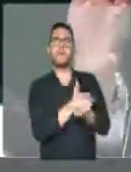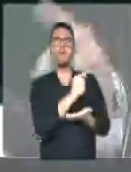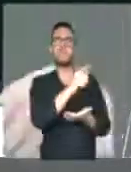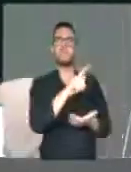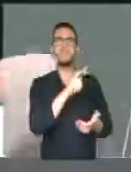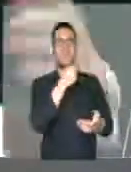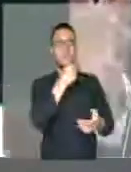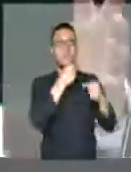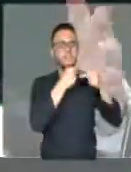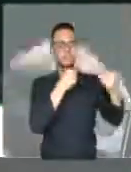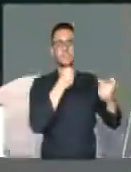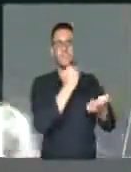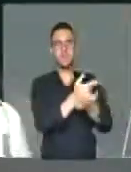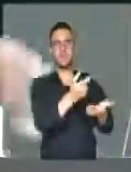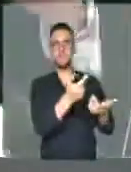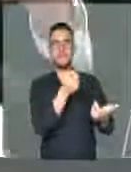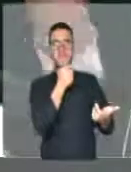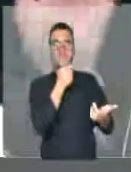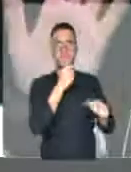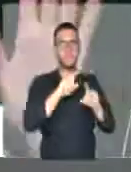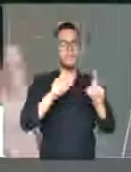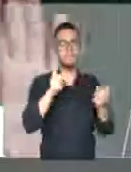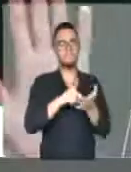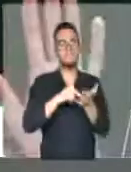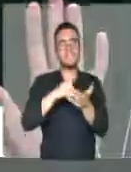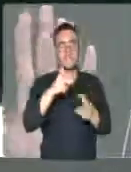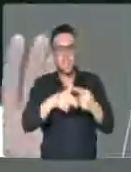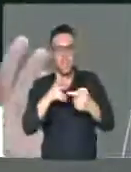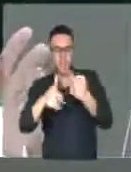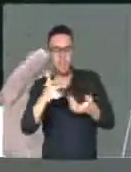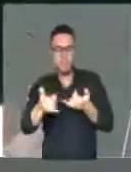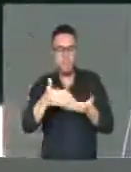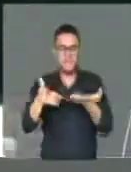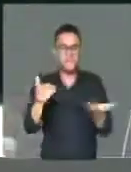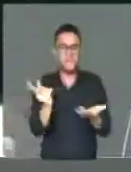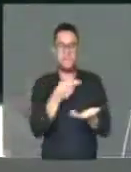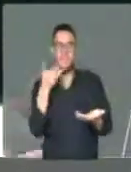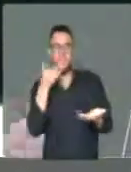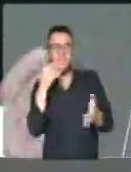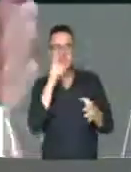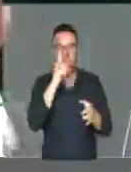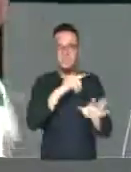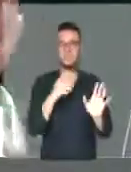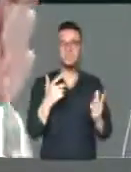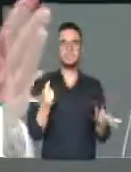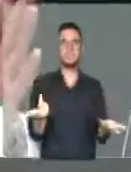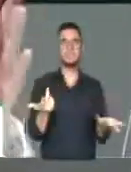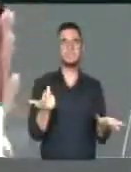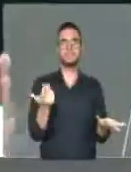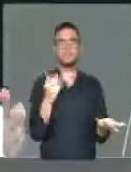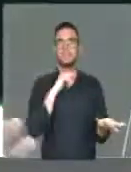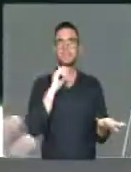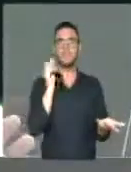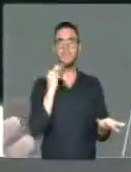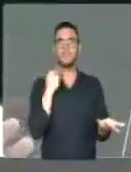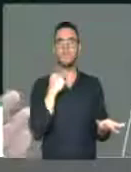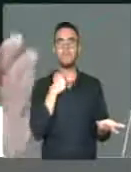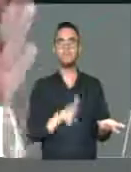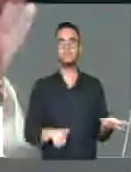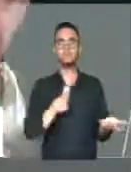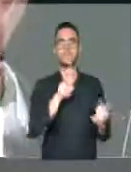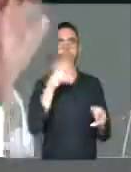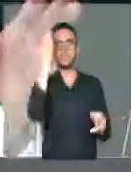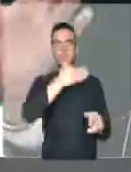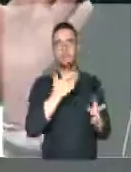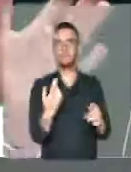sei aonde, que em vez de gravar, ele picoteou tudo, virou um... Não serve como prova. É por isso que nós temos que votar